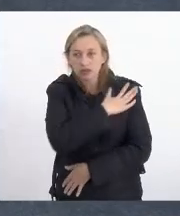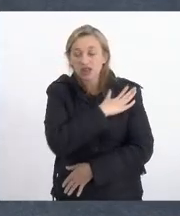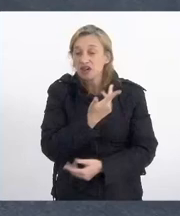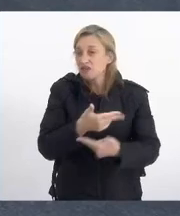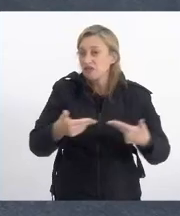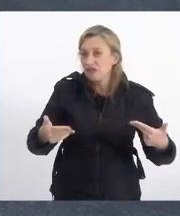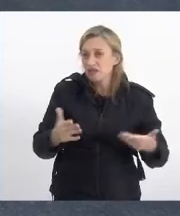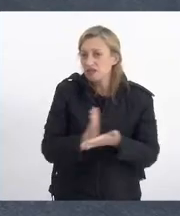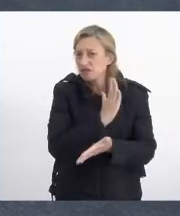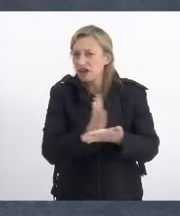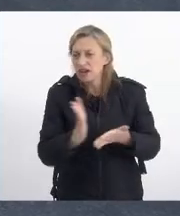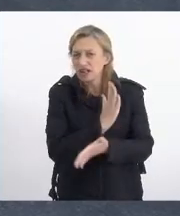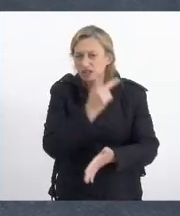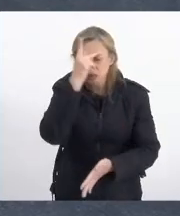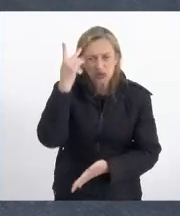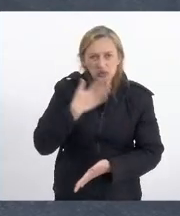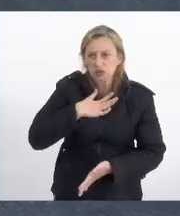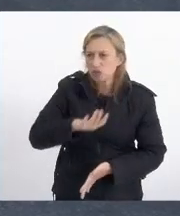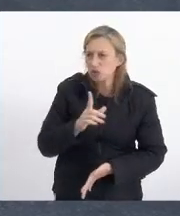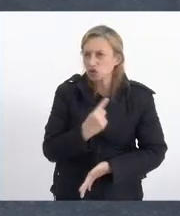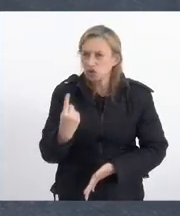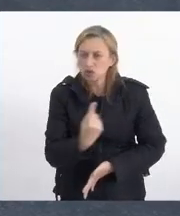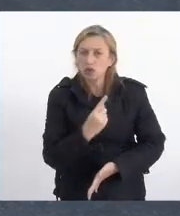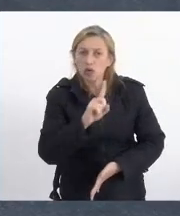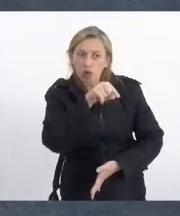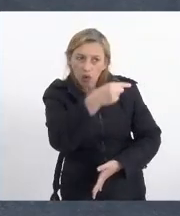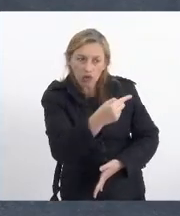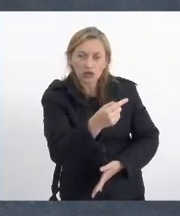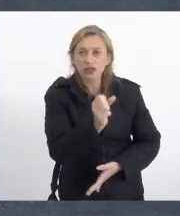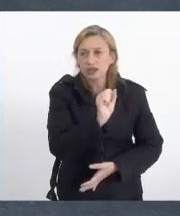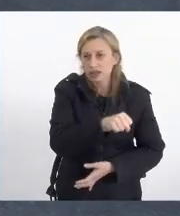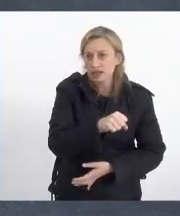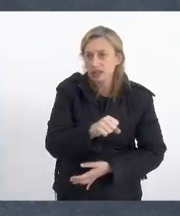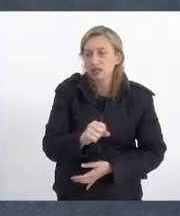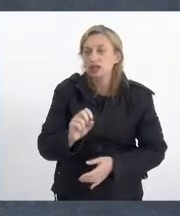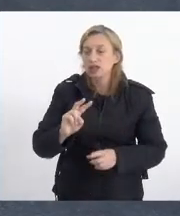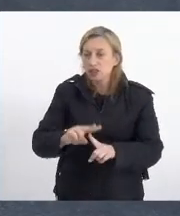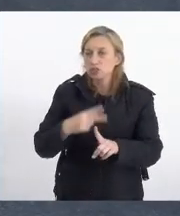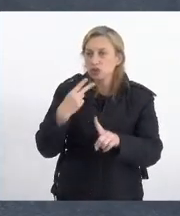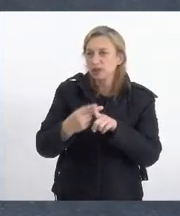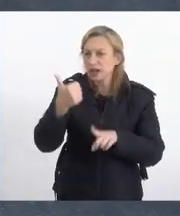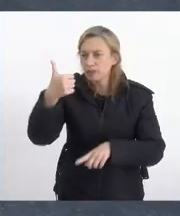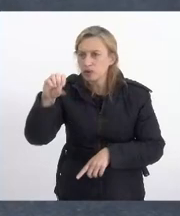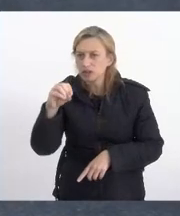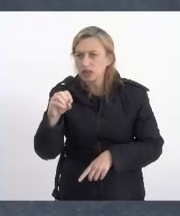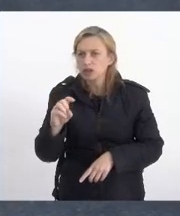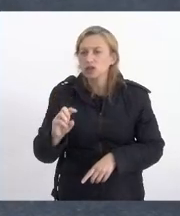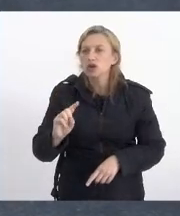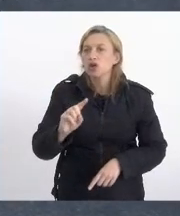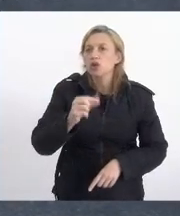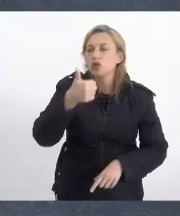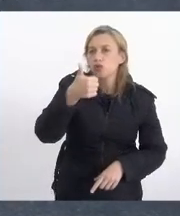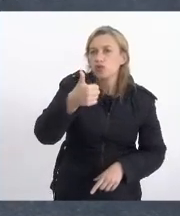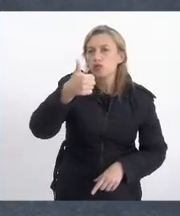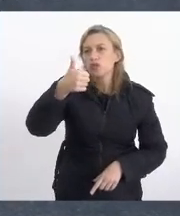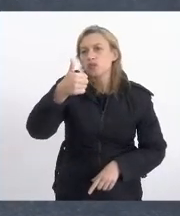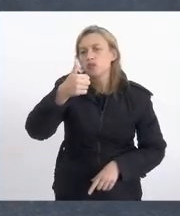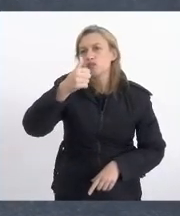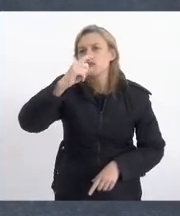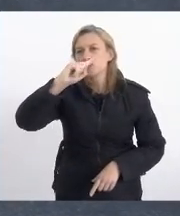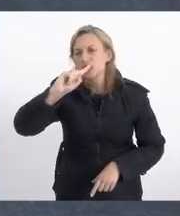nós, mas muitas gostam também. Multiplicando por 10, que não é impossível, nós conseguimos, nós somos 1 milhão 250 mil